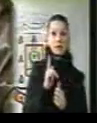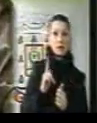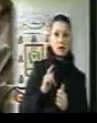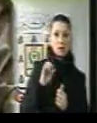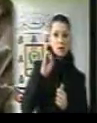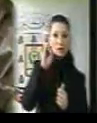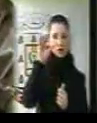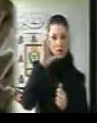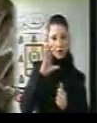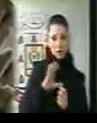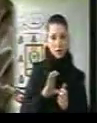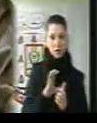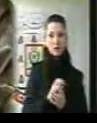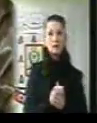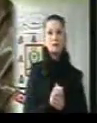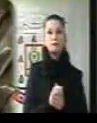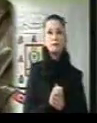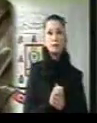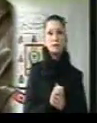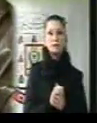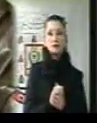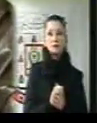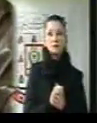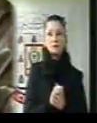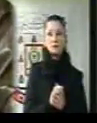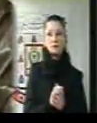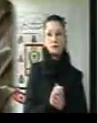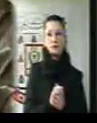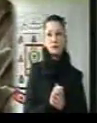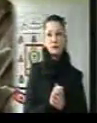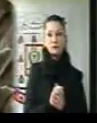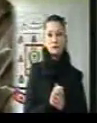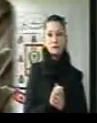presidente da Câmara de Sara, Torete,